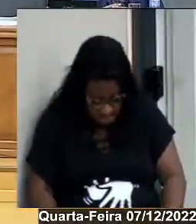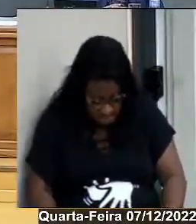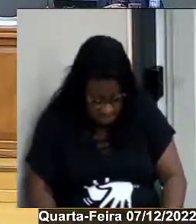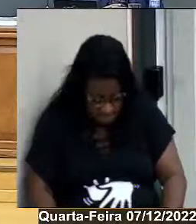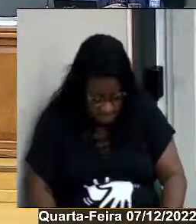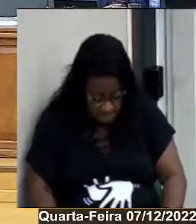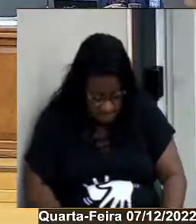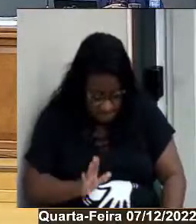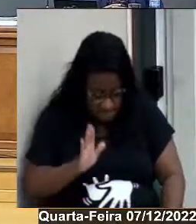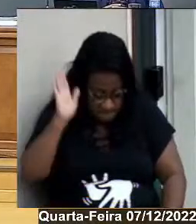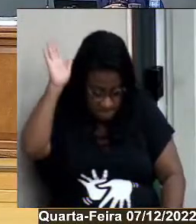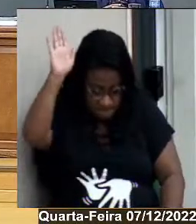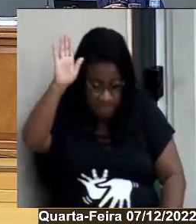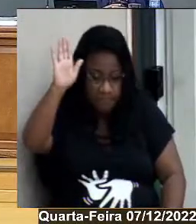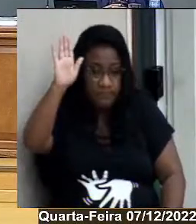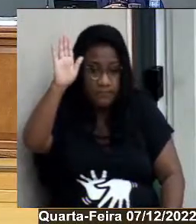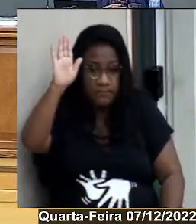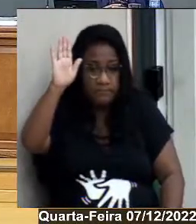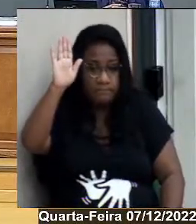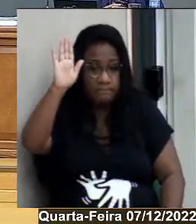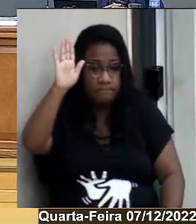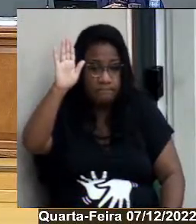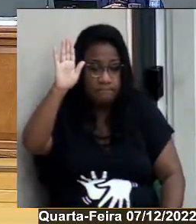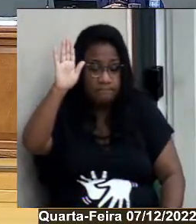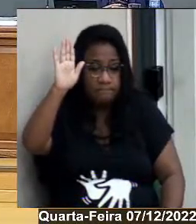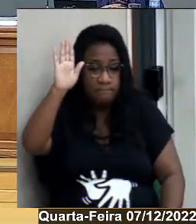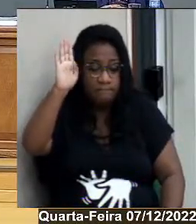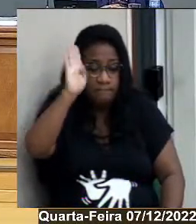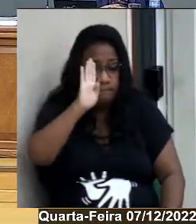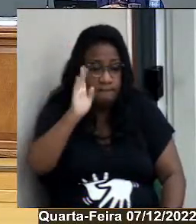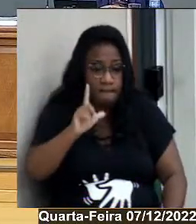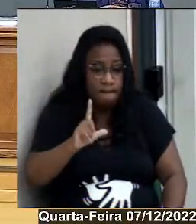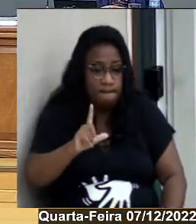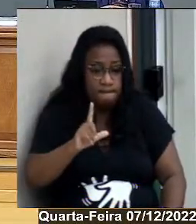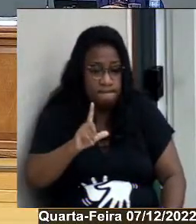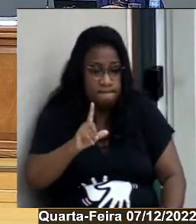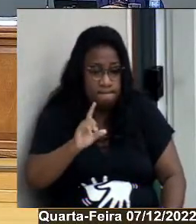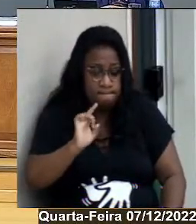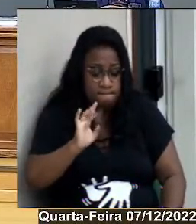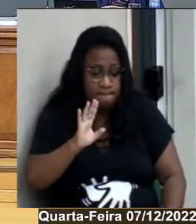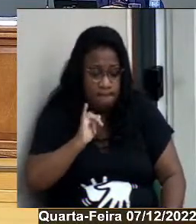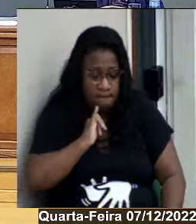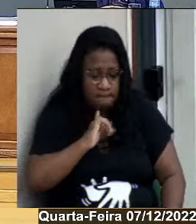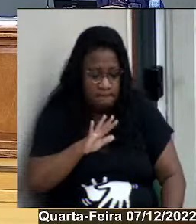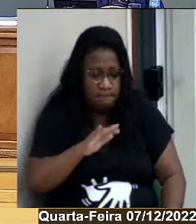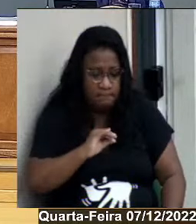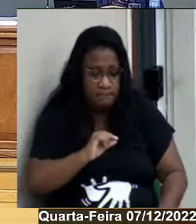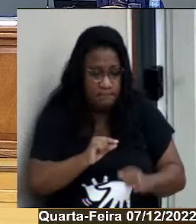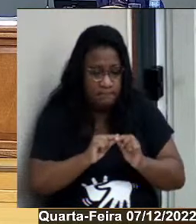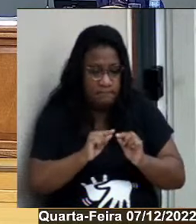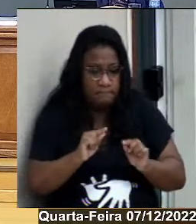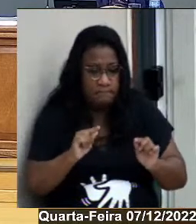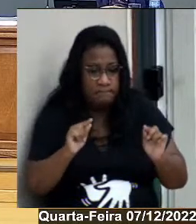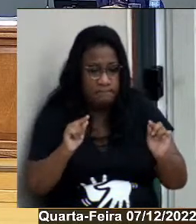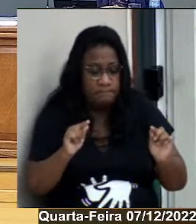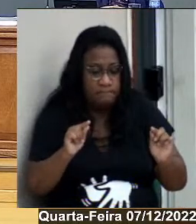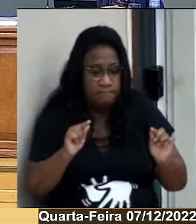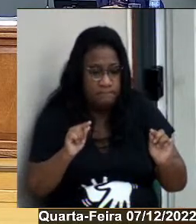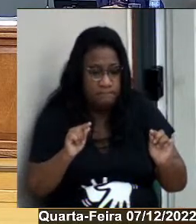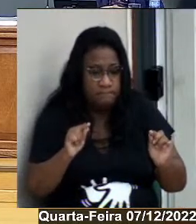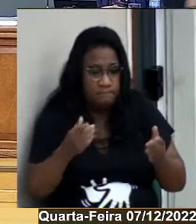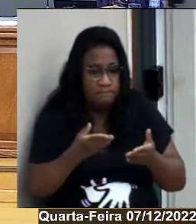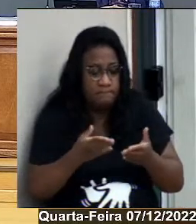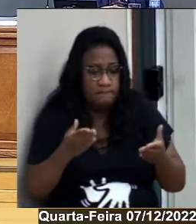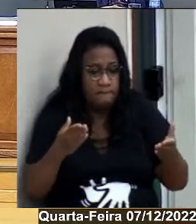Vamos lá, mais uma vez. Senhor Jorge, senhor presidente. Vereador Bobileu Castilho. Mas só para complementar, eu estou colocando